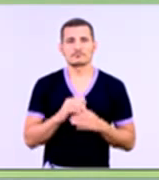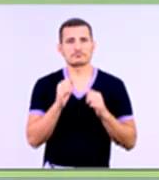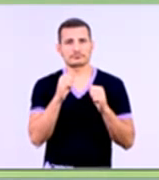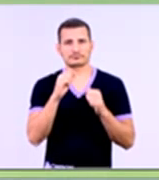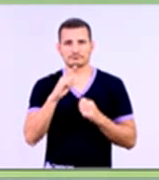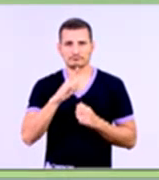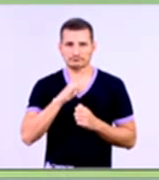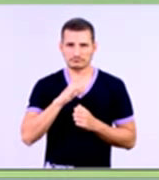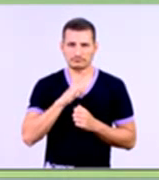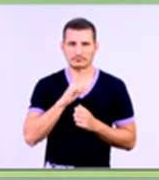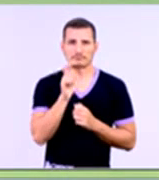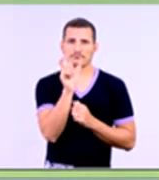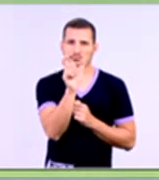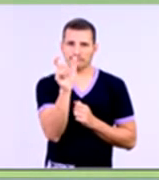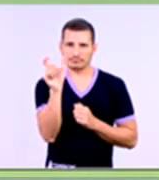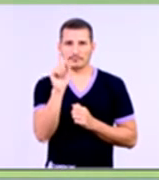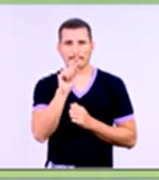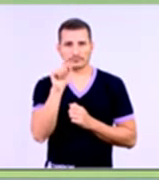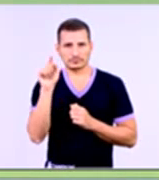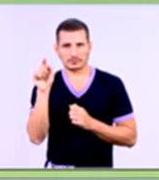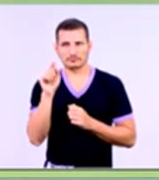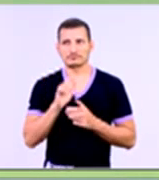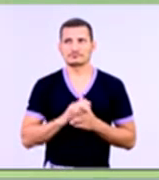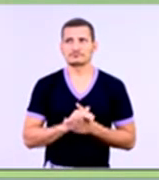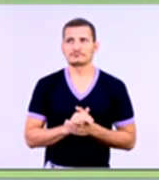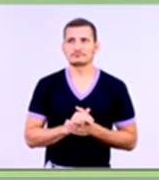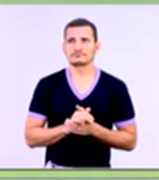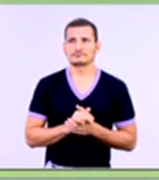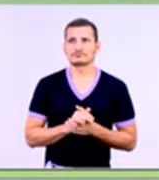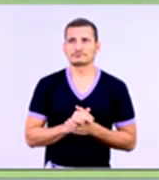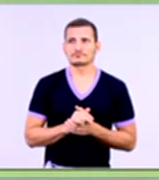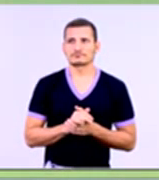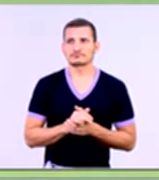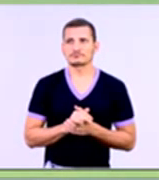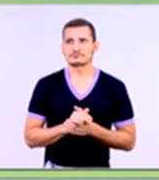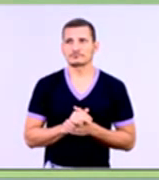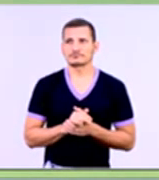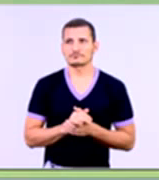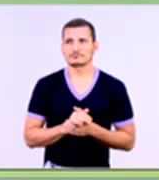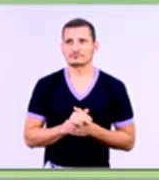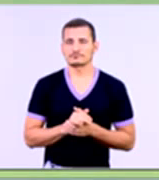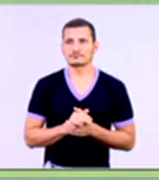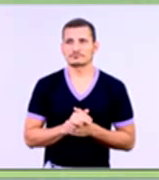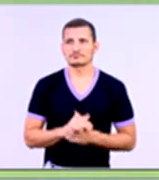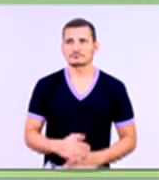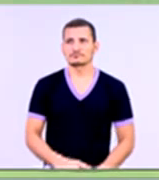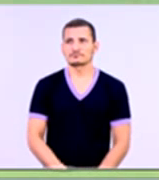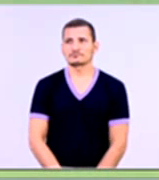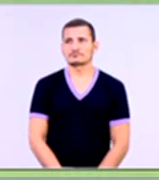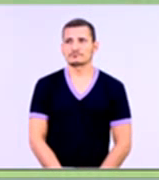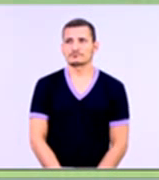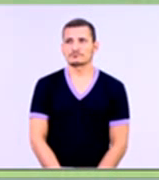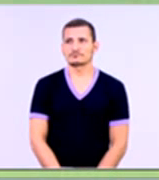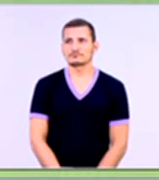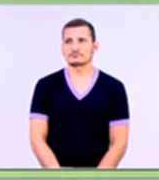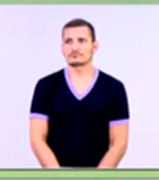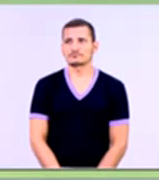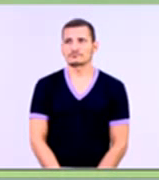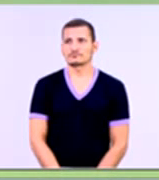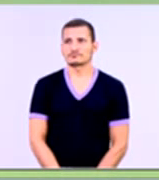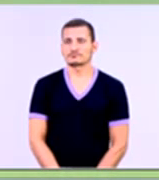botões, que já tem um tipo pré-definido, se vocês observarem, que é o tipo close, que está aqui. Esse botão serve